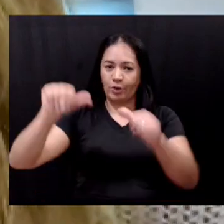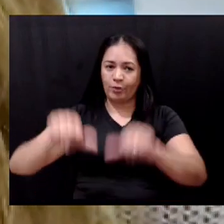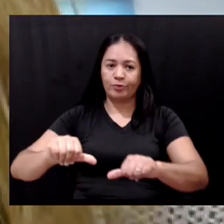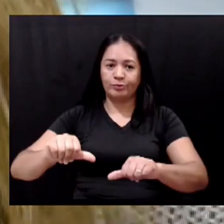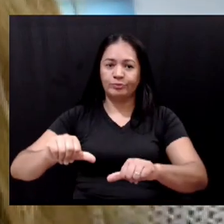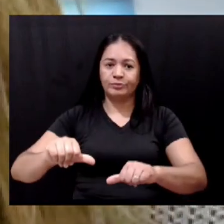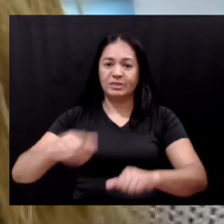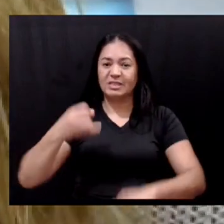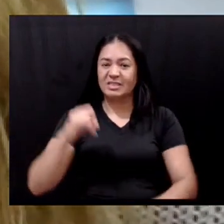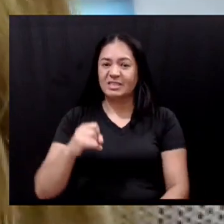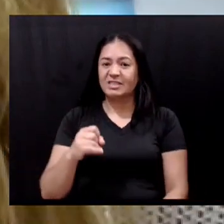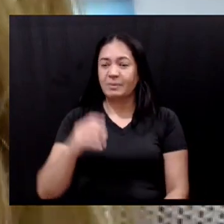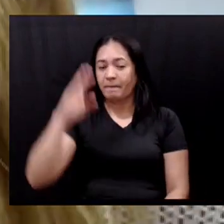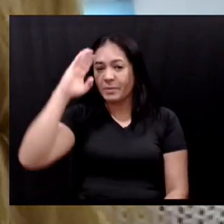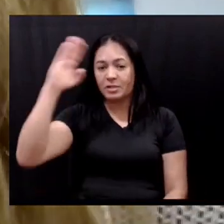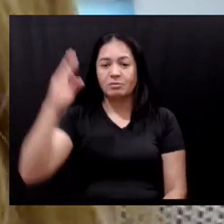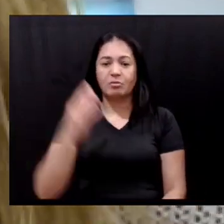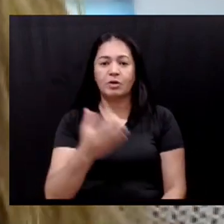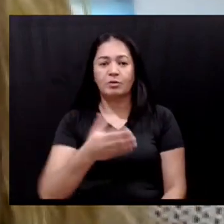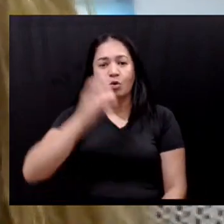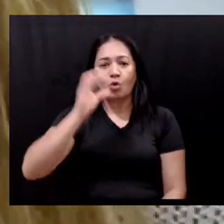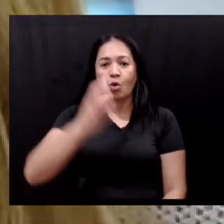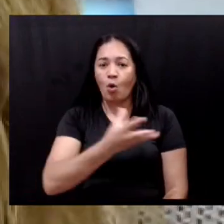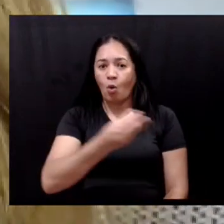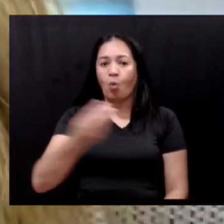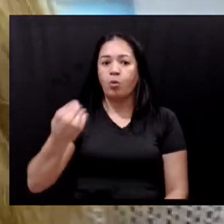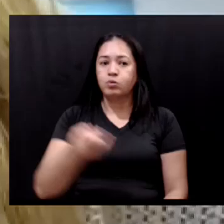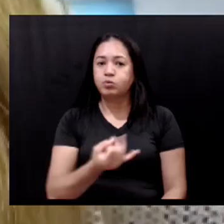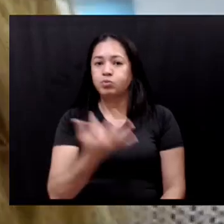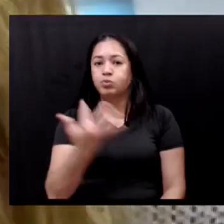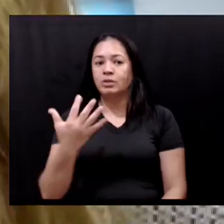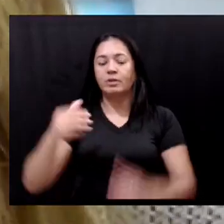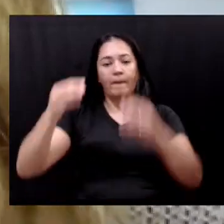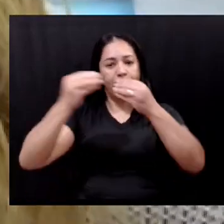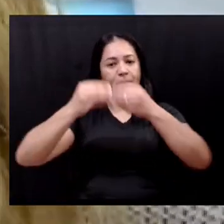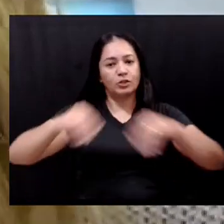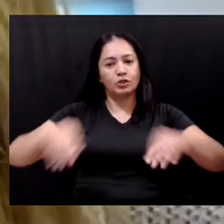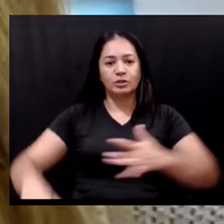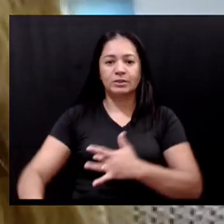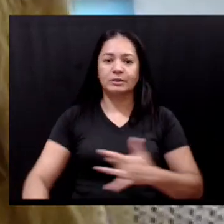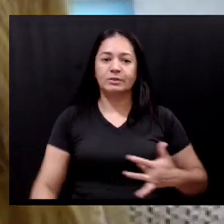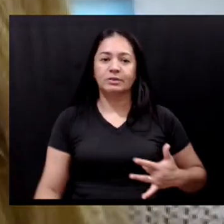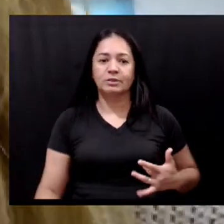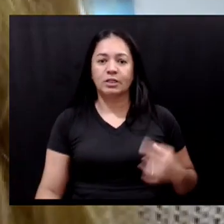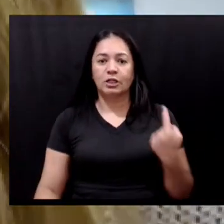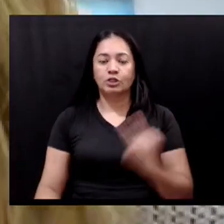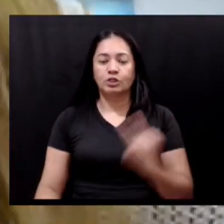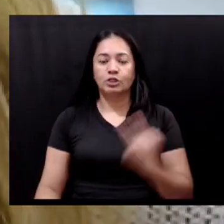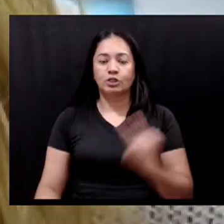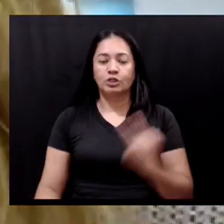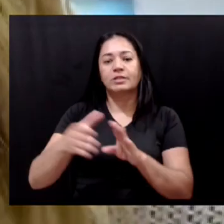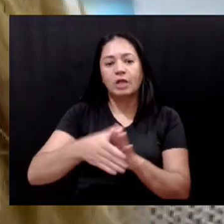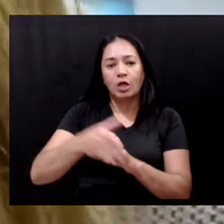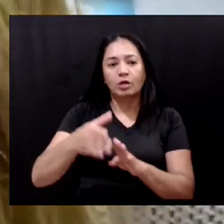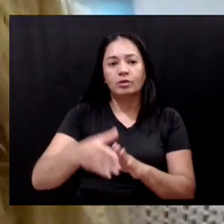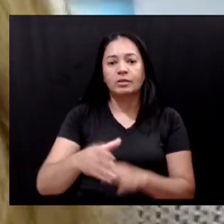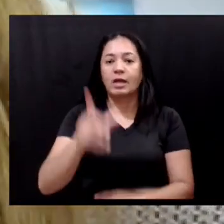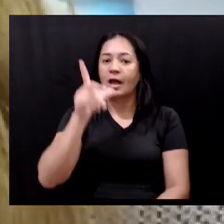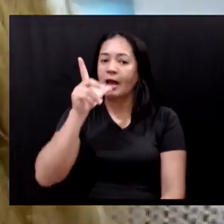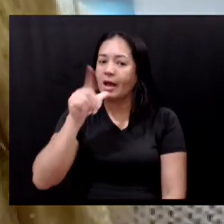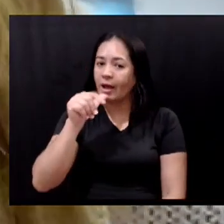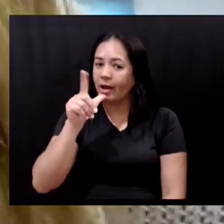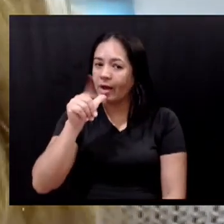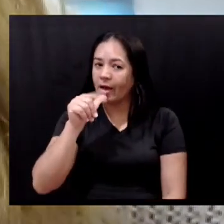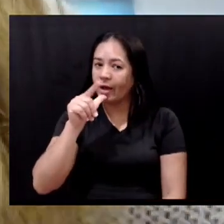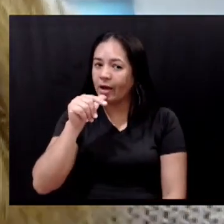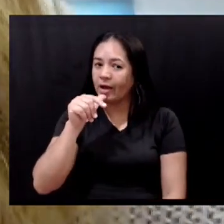excessivo, e isso vai fazer mal. É claro que a nossa orientação é sempre a água, o líquido, né? Mesmo o suco